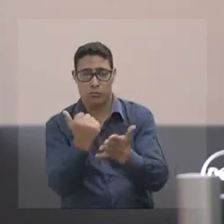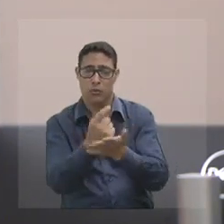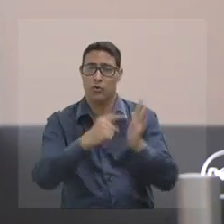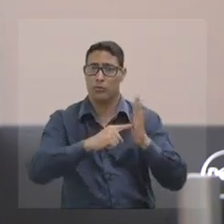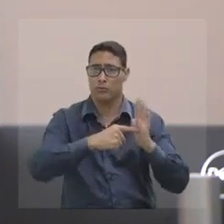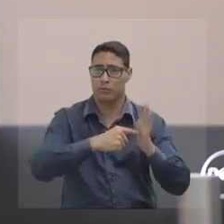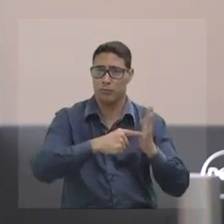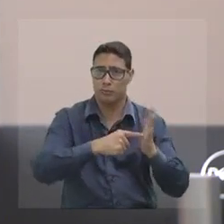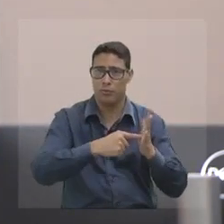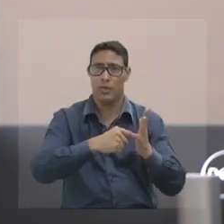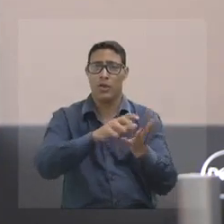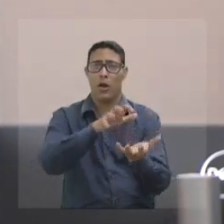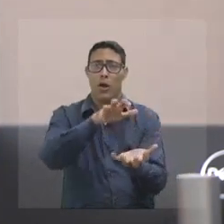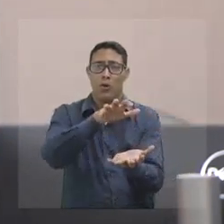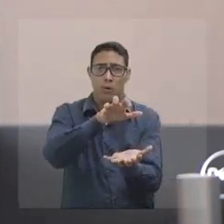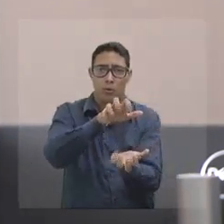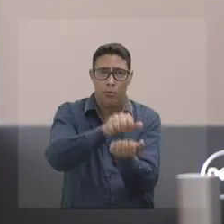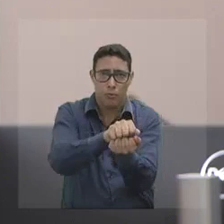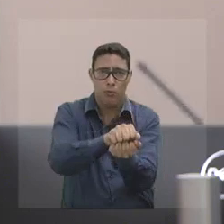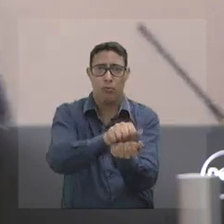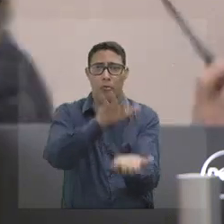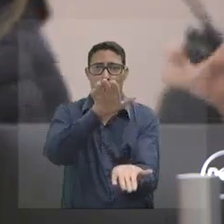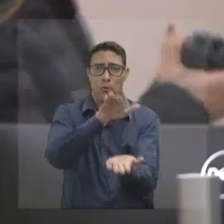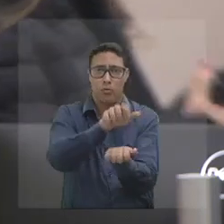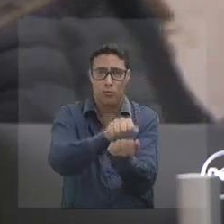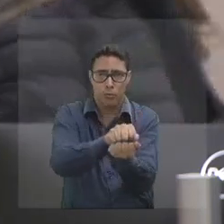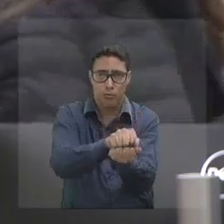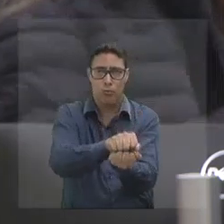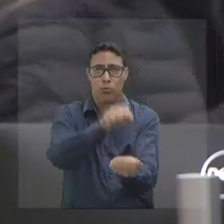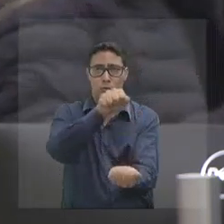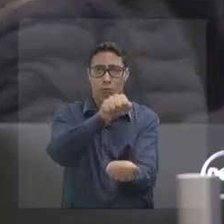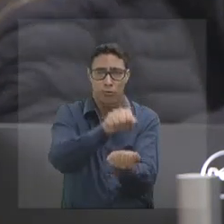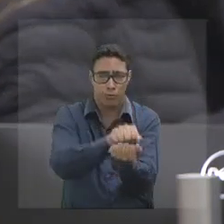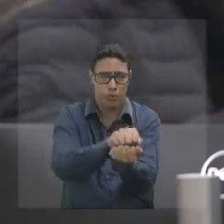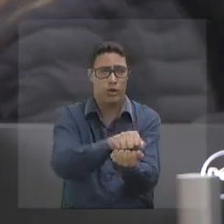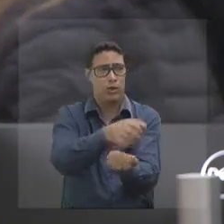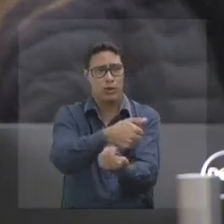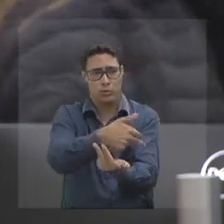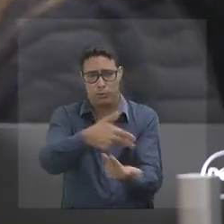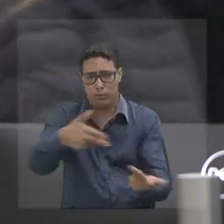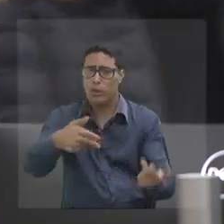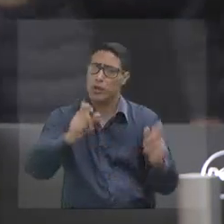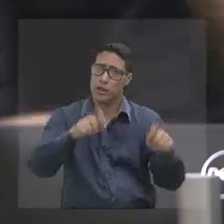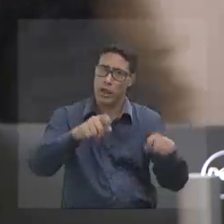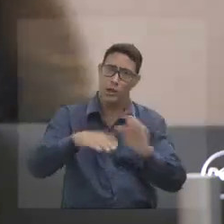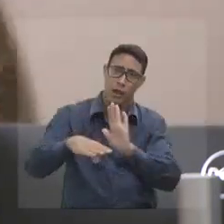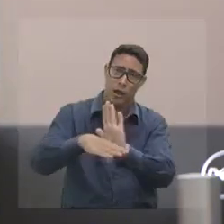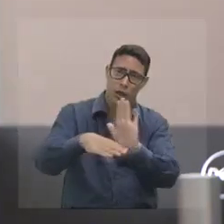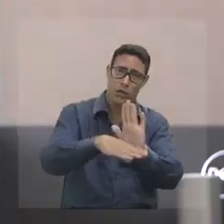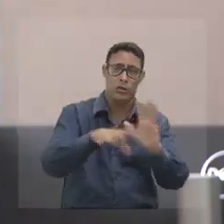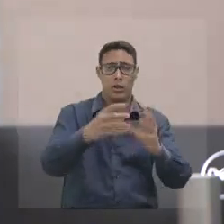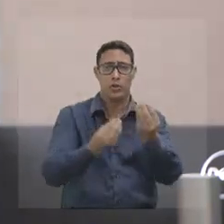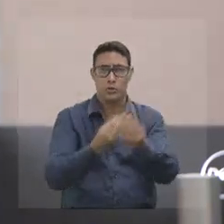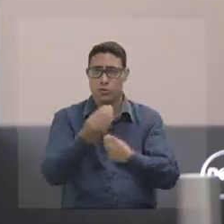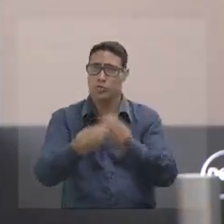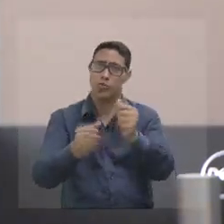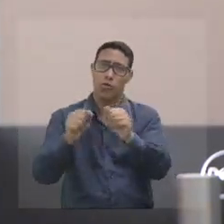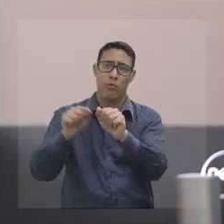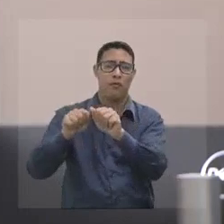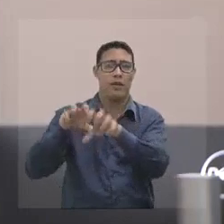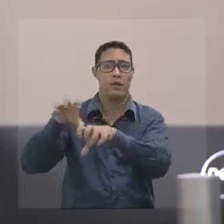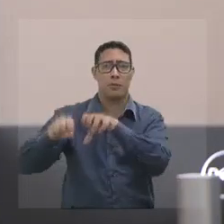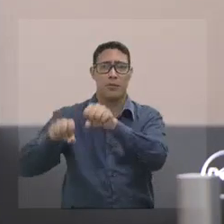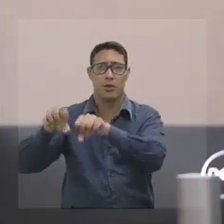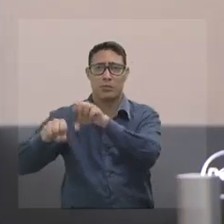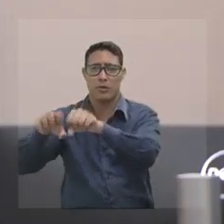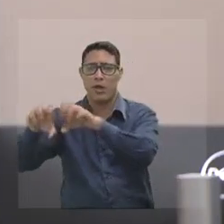e outros equipamentos é que nem a eles condições de implementação da coleta seletiva nos